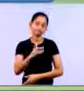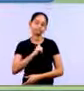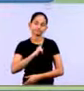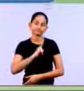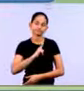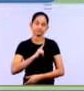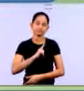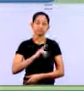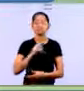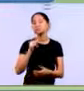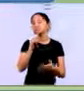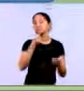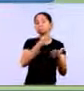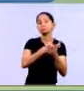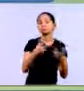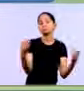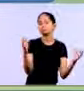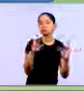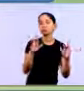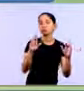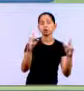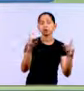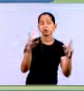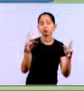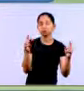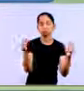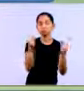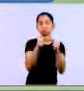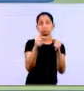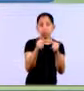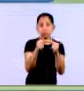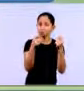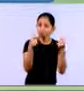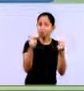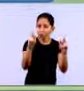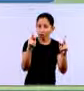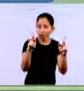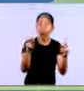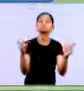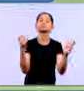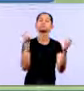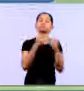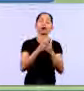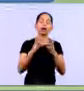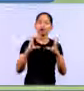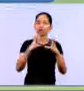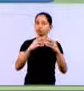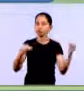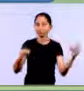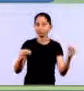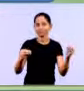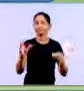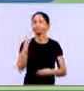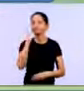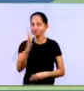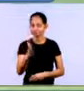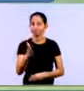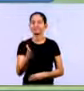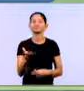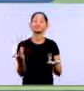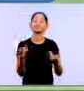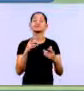Caso haja o pagamento, há extinção. Então, haja o pagamento, a extinção do crédito tributário. Ele